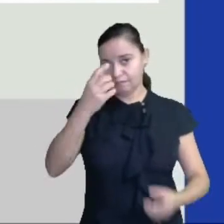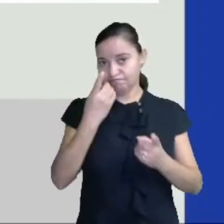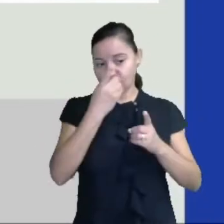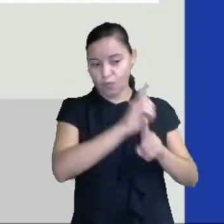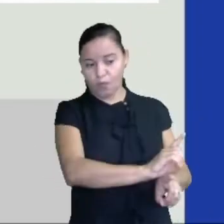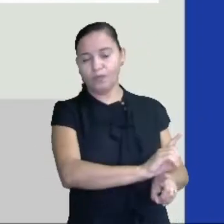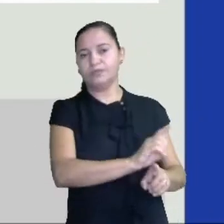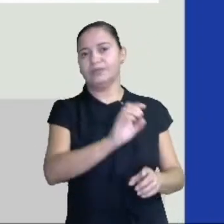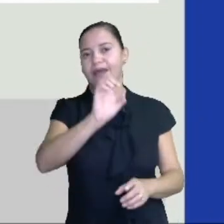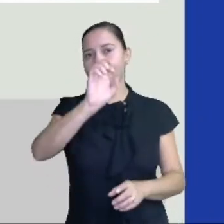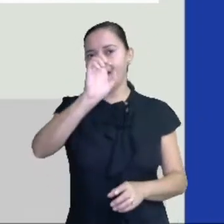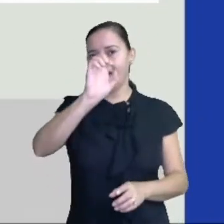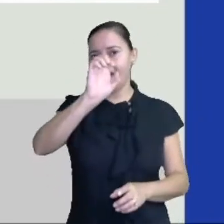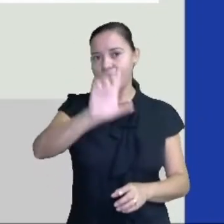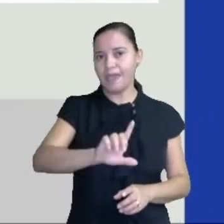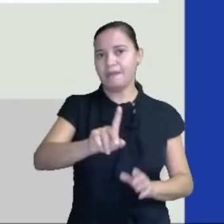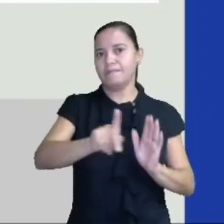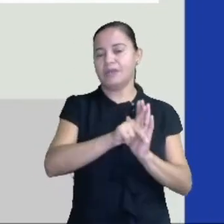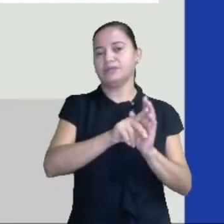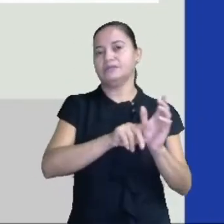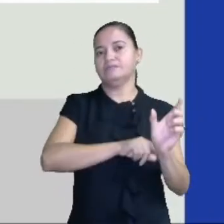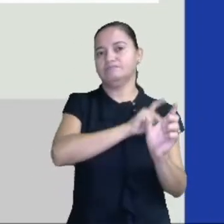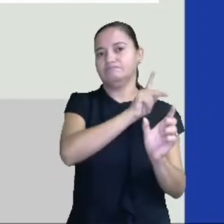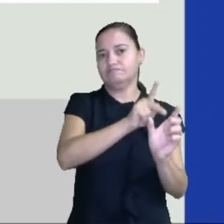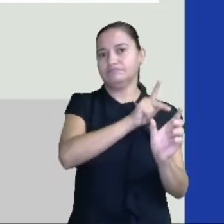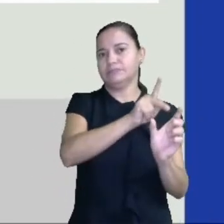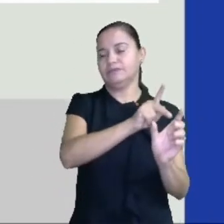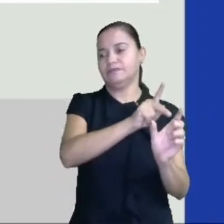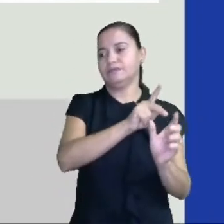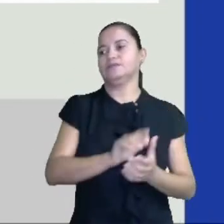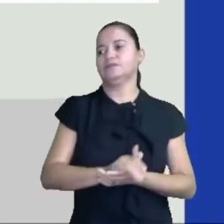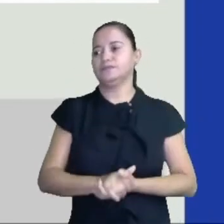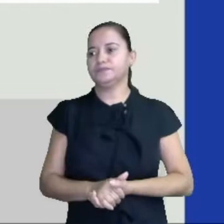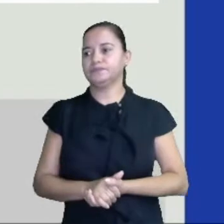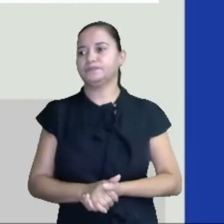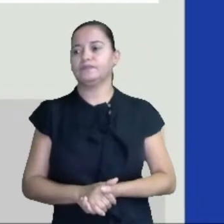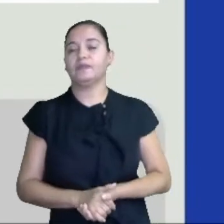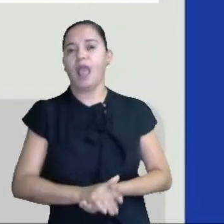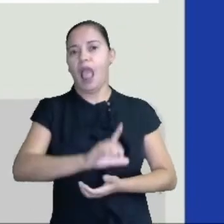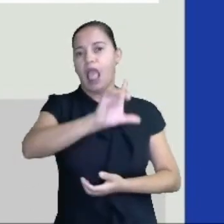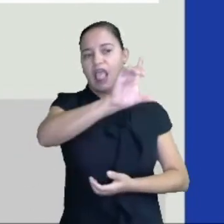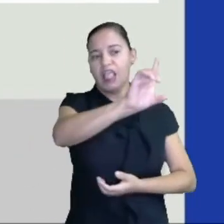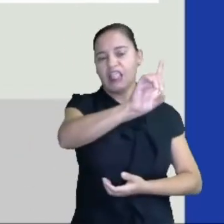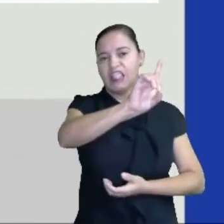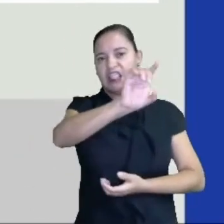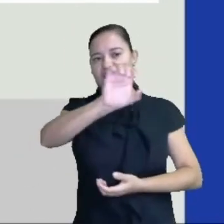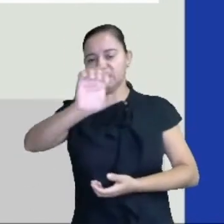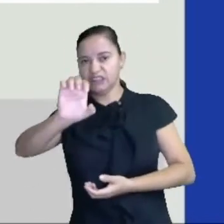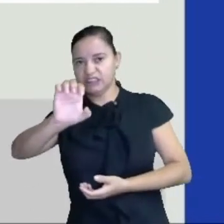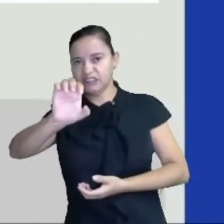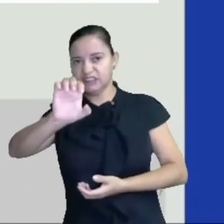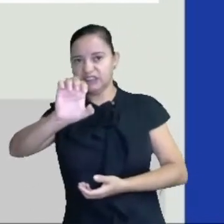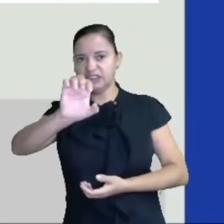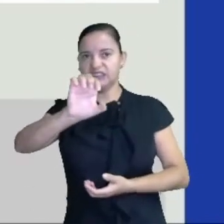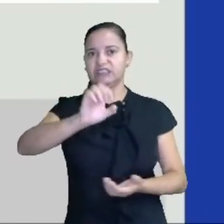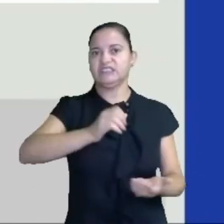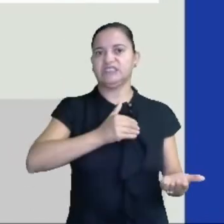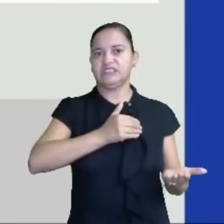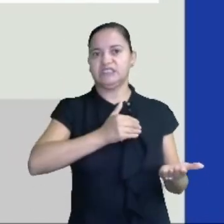Vamos agora a outra. De. Também bastante utilizado no nosso dia a dia. Origem